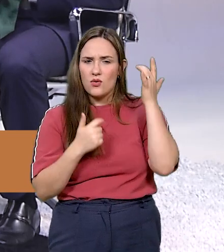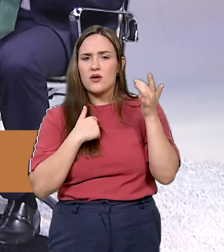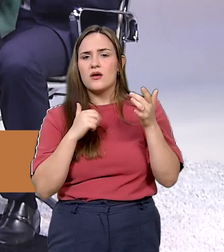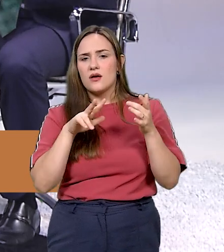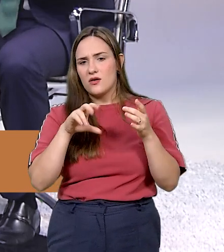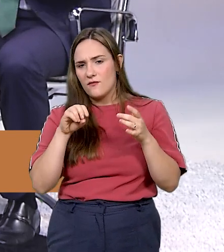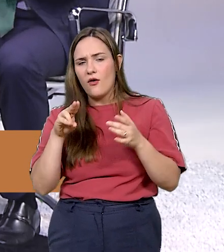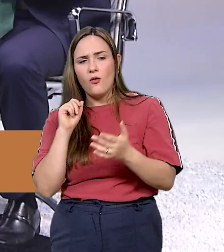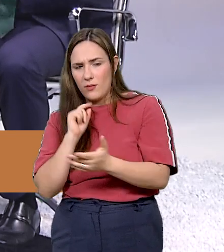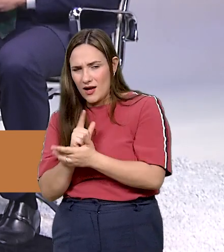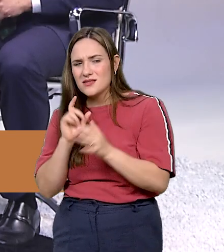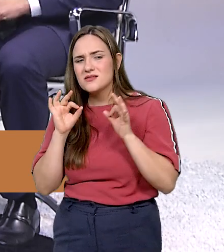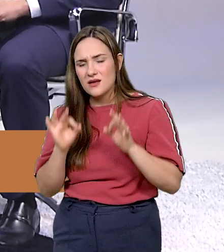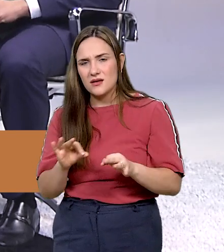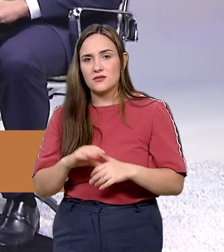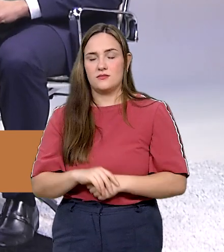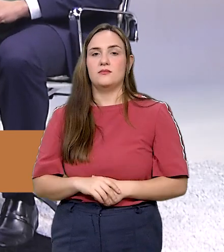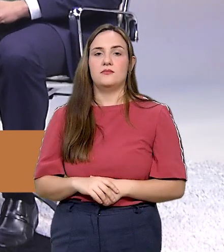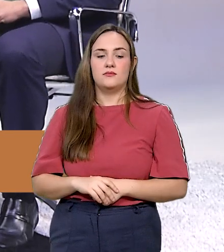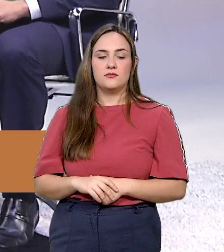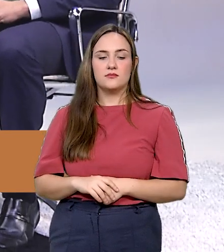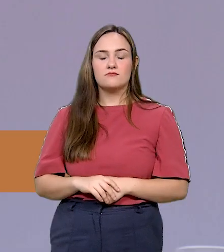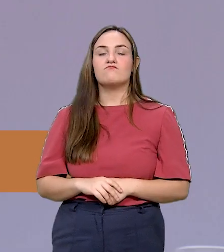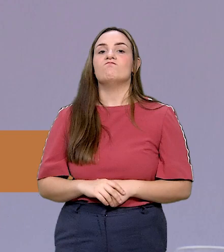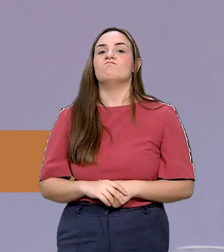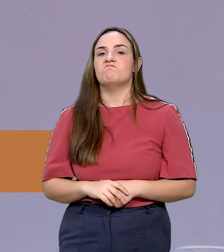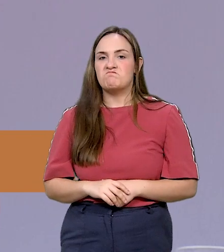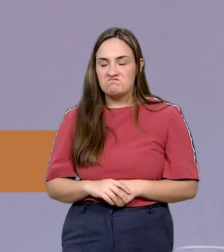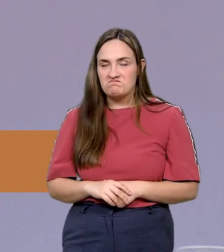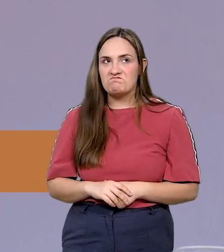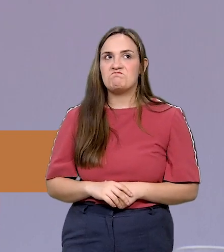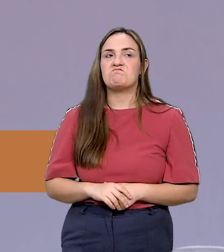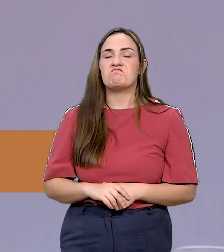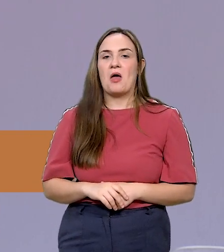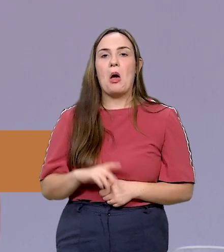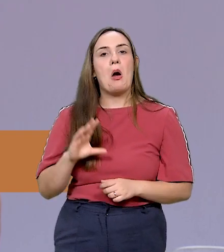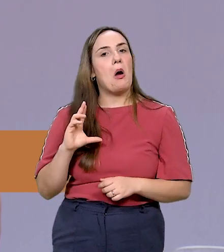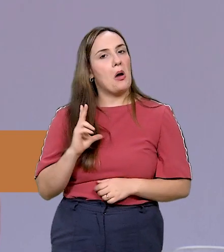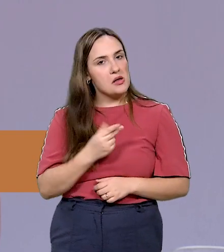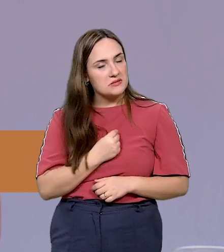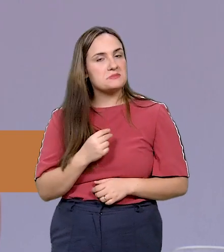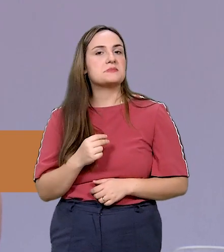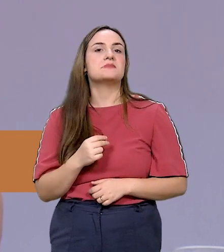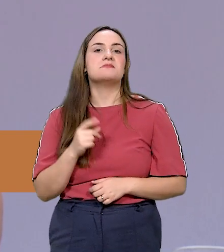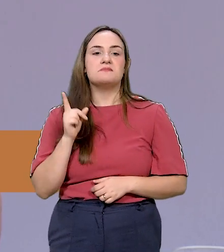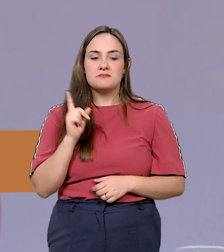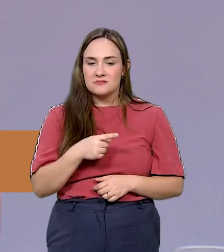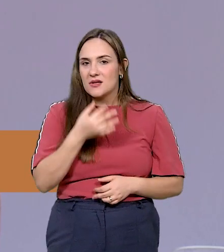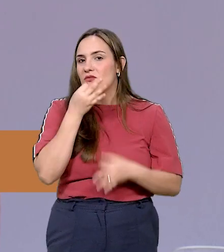você está pagando ou a empresa para quem você paga. Gente,